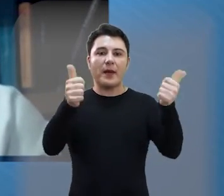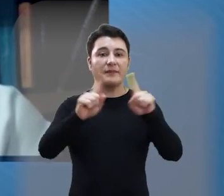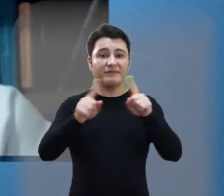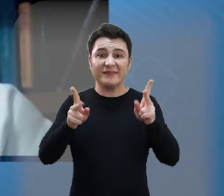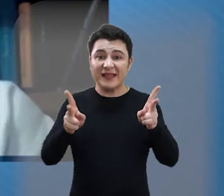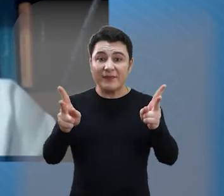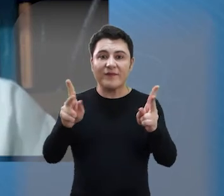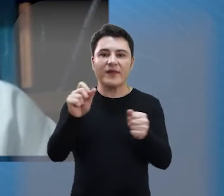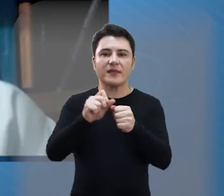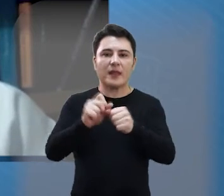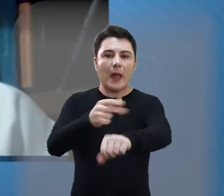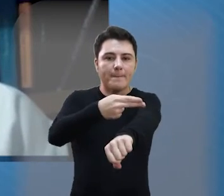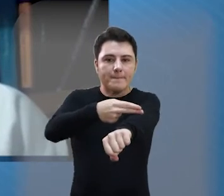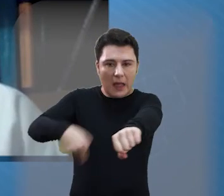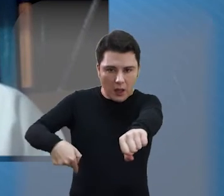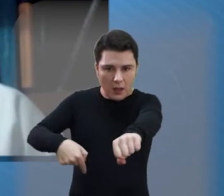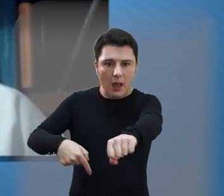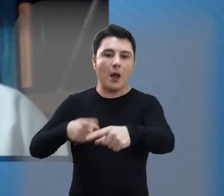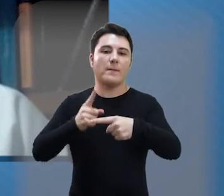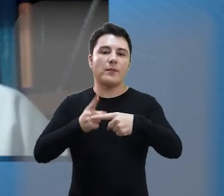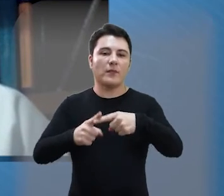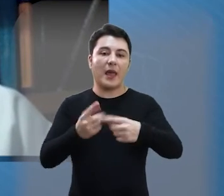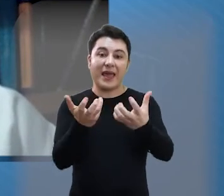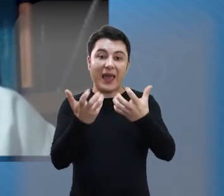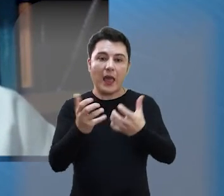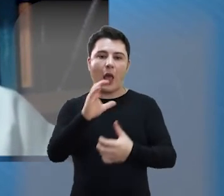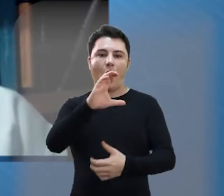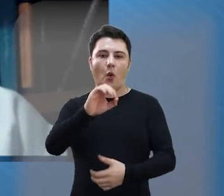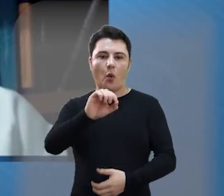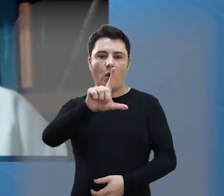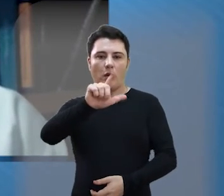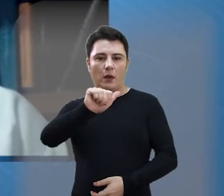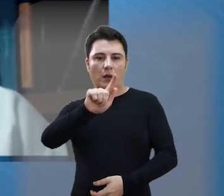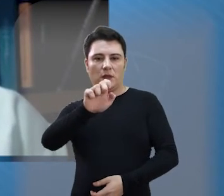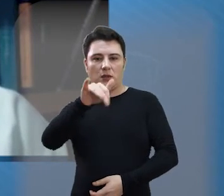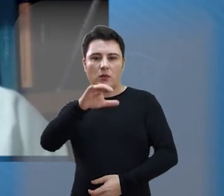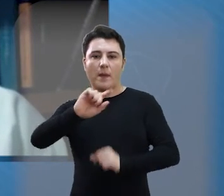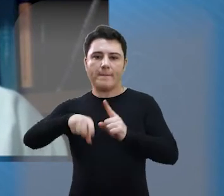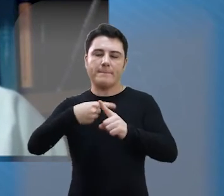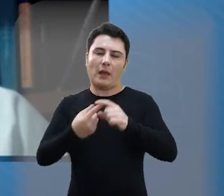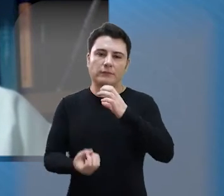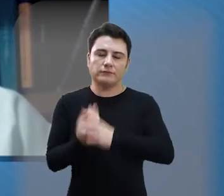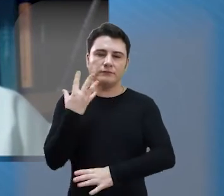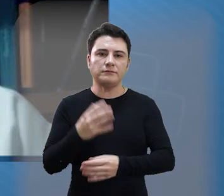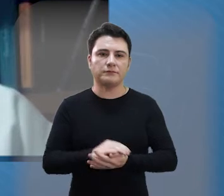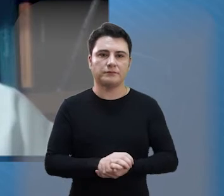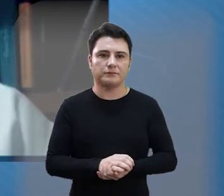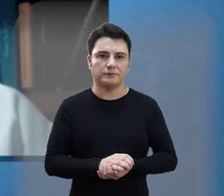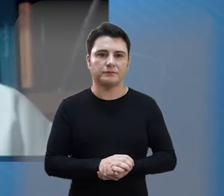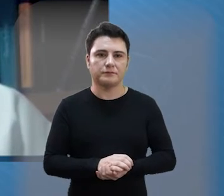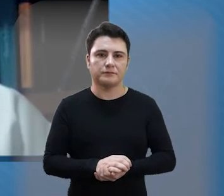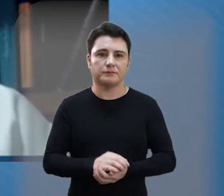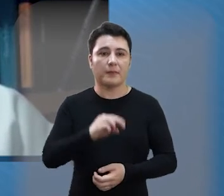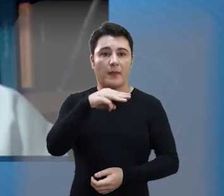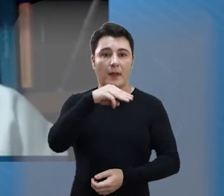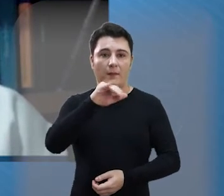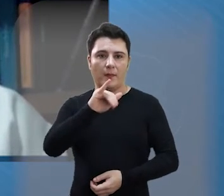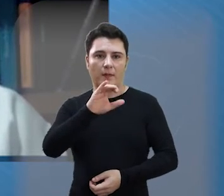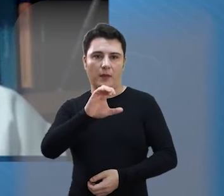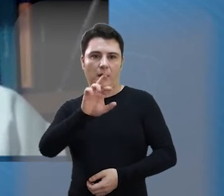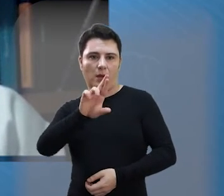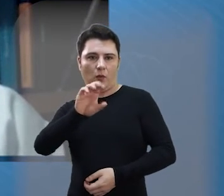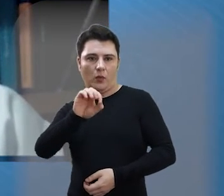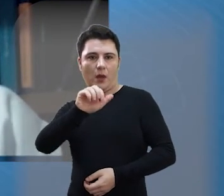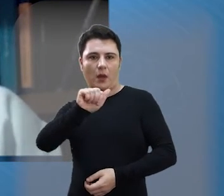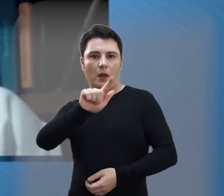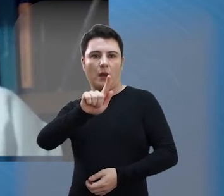se busca é um ferimento, em teoria, para que você melhore a produção de colágeno. O microagulhamento é feito